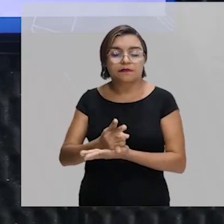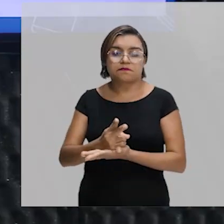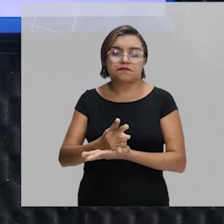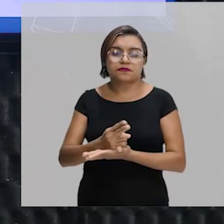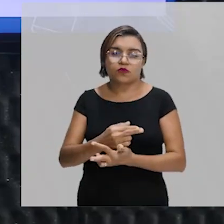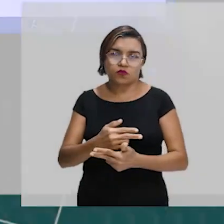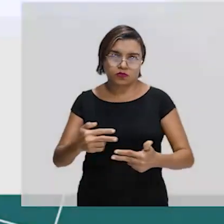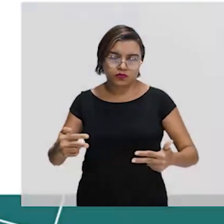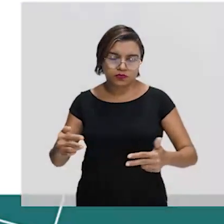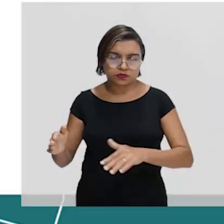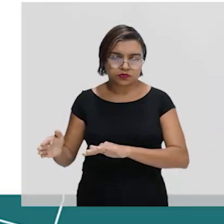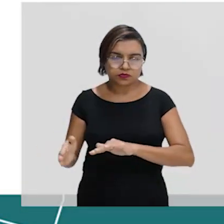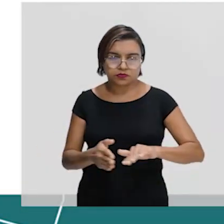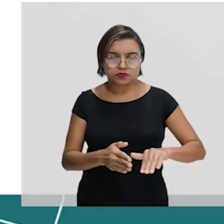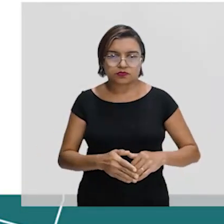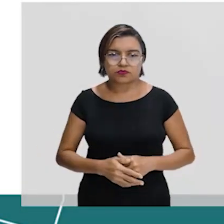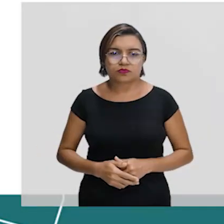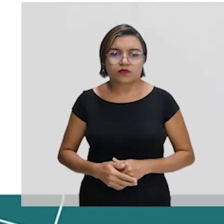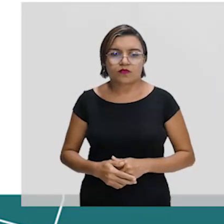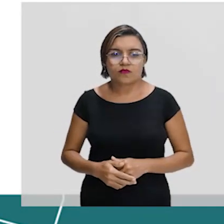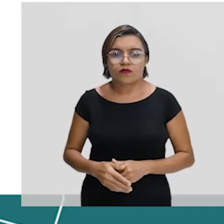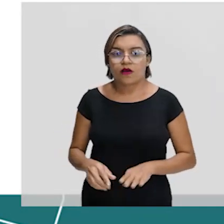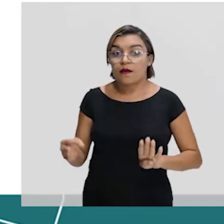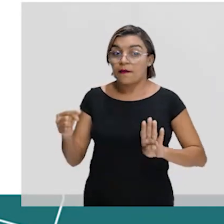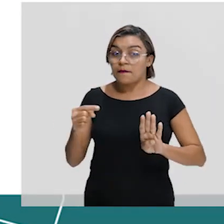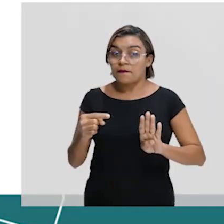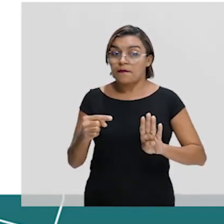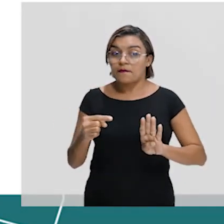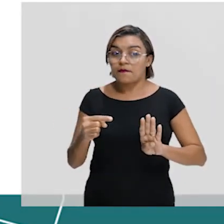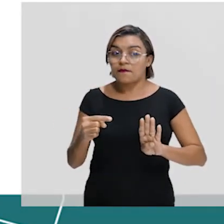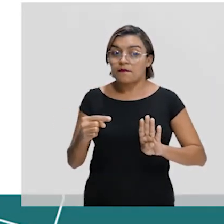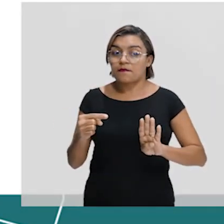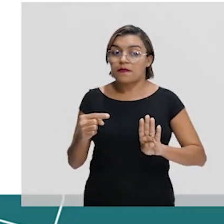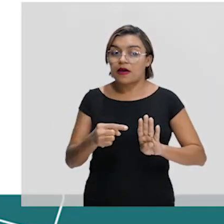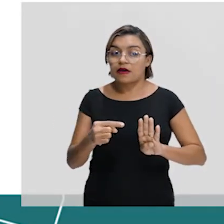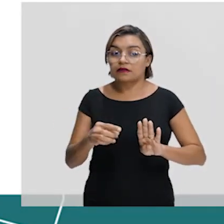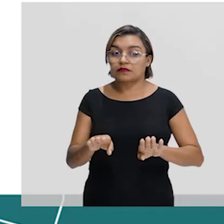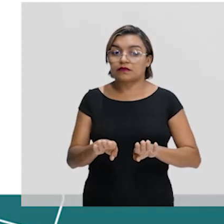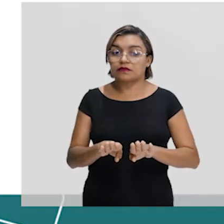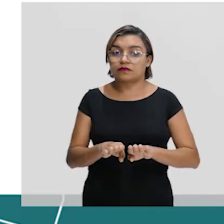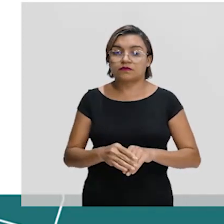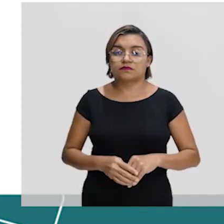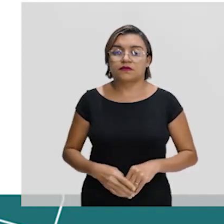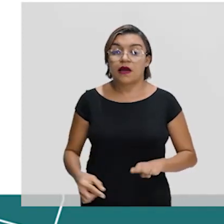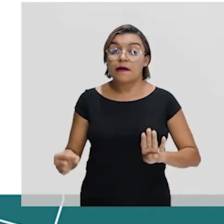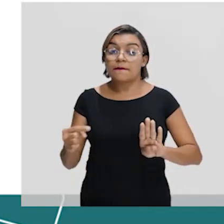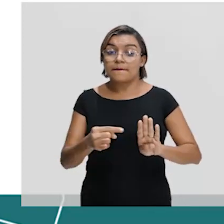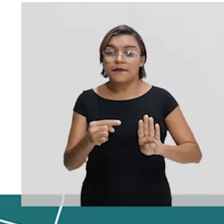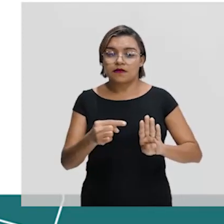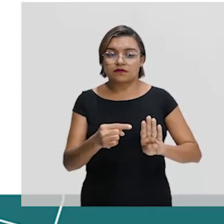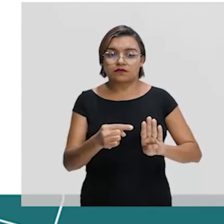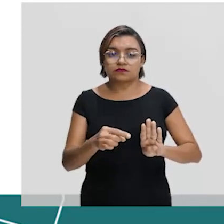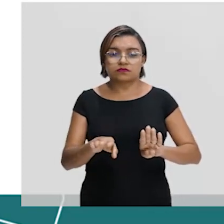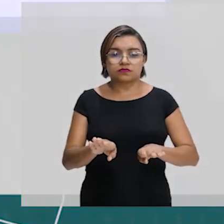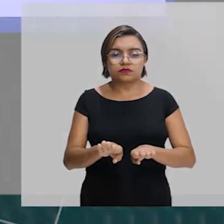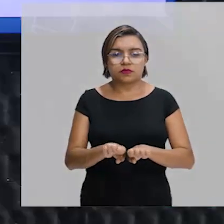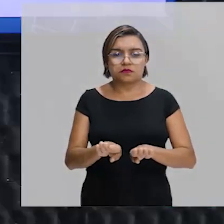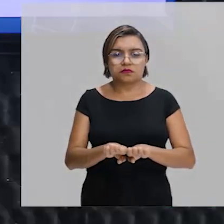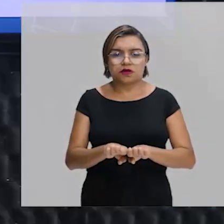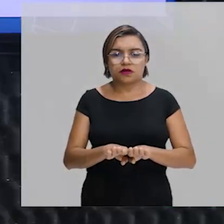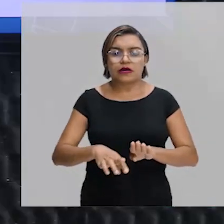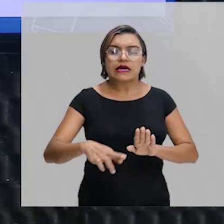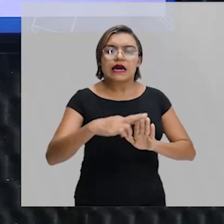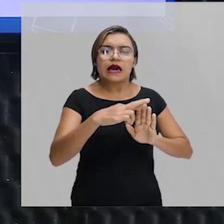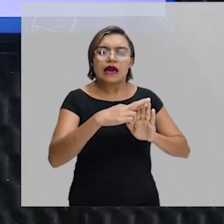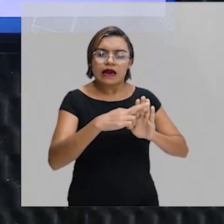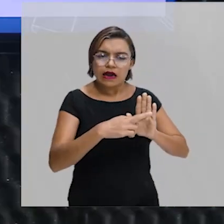Aqui eu tenho a letra B dessa mesma construção. Nós estamos falando aqui, tá? Tá aqui, ó. De verbos que tem muitas regras do